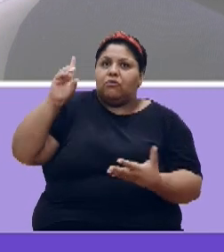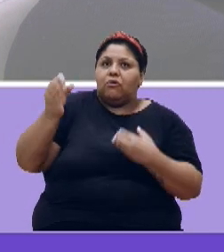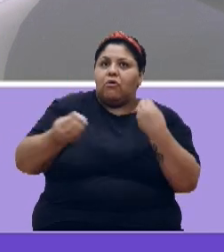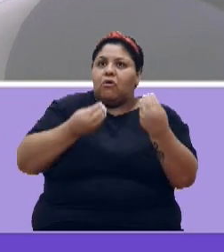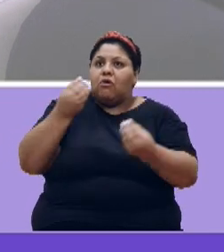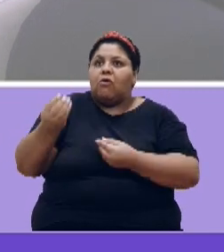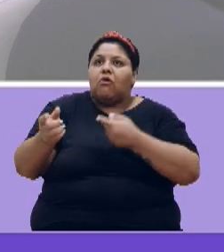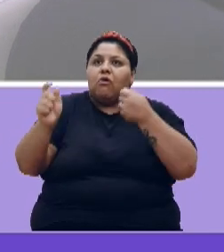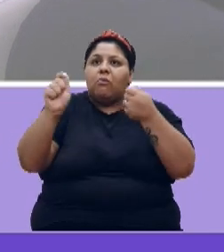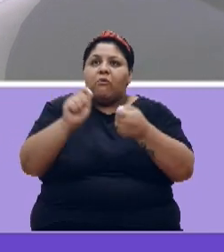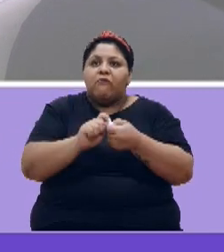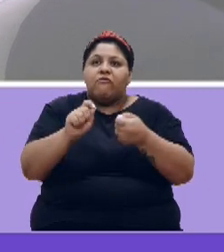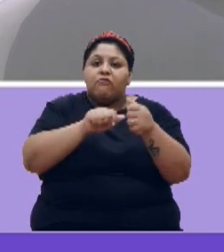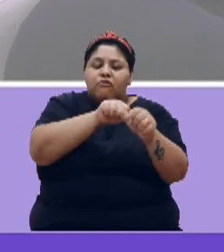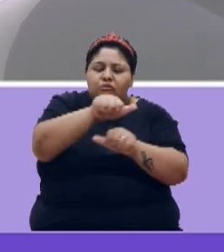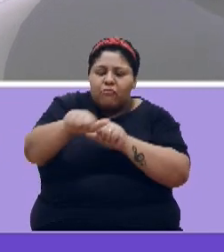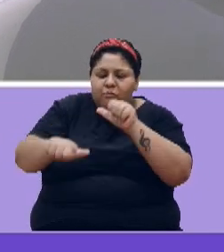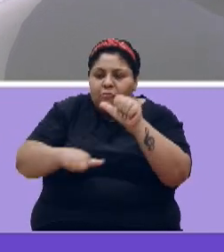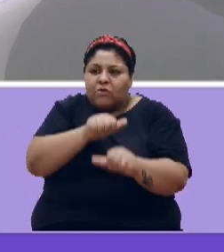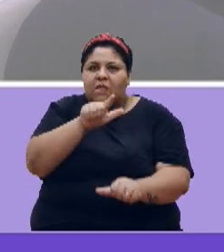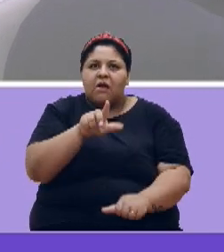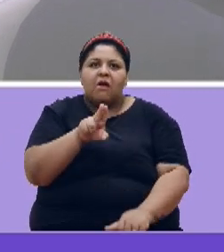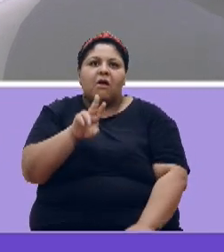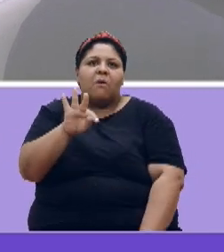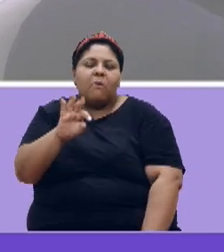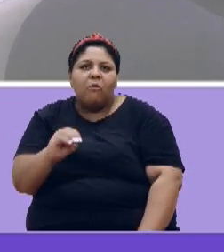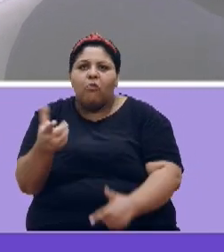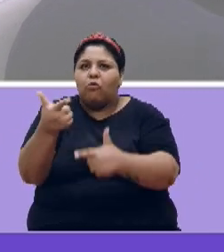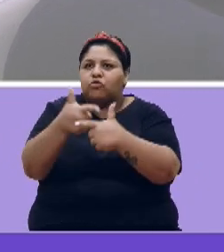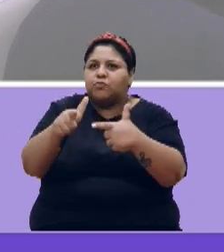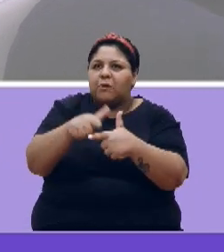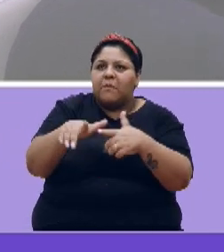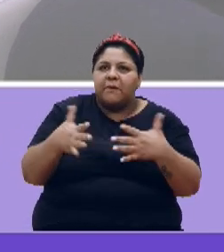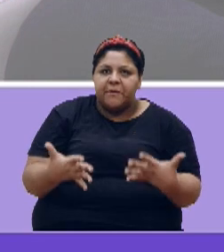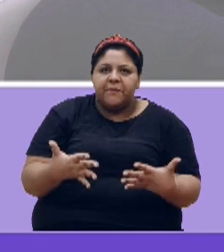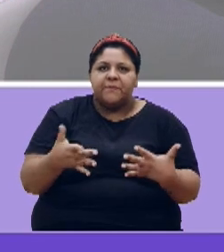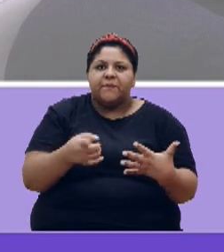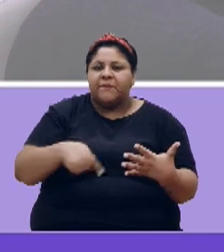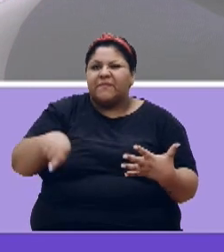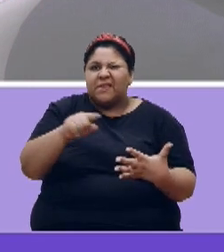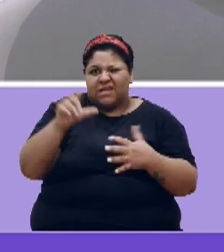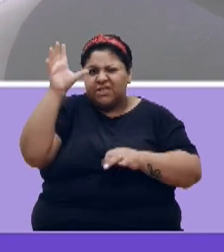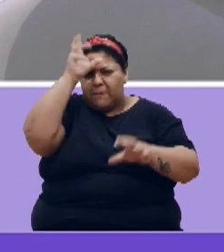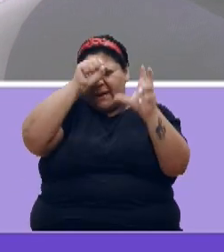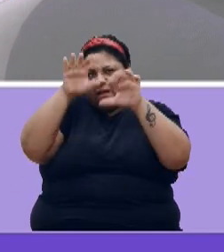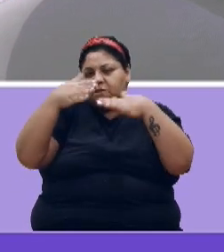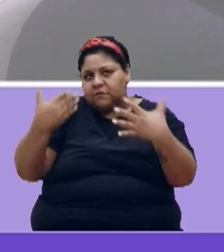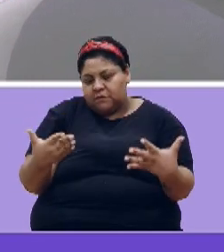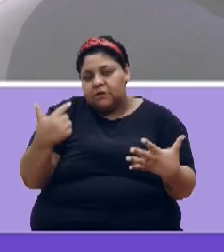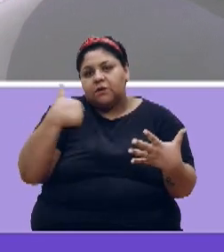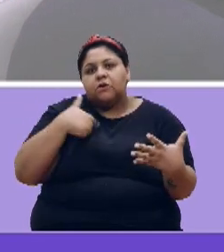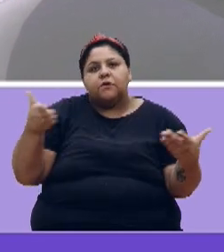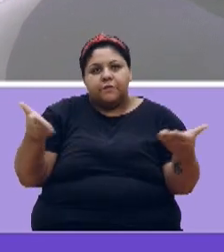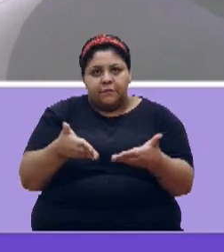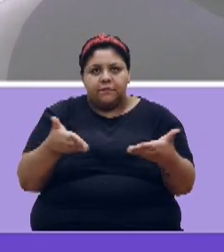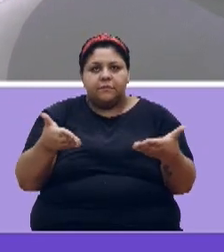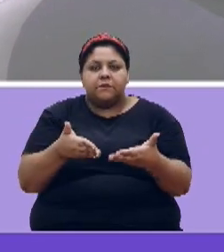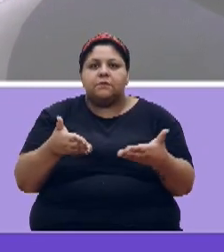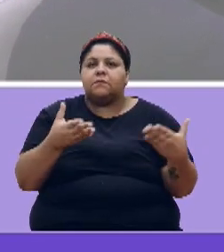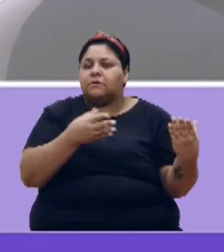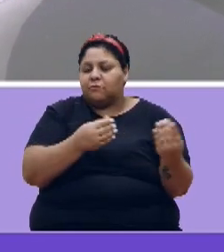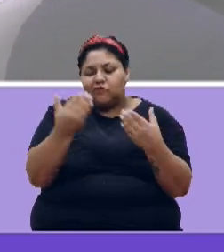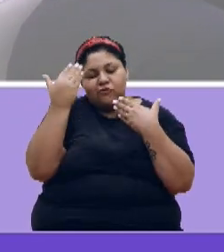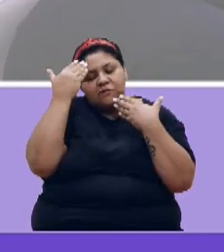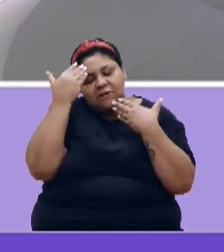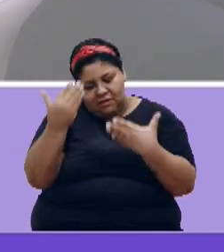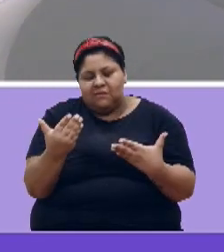fez redimensionar o mundo, os problemas. A gente aprende. Então, assim, eu hoje sou extremamente